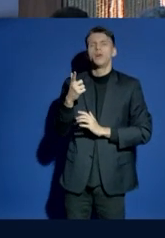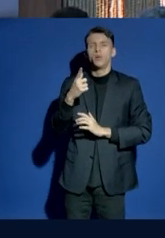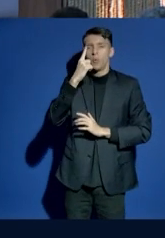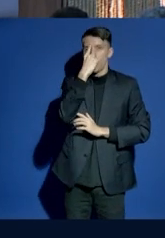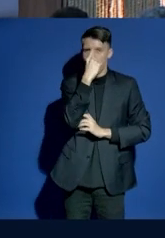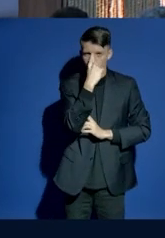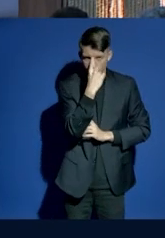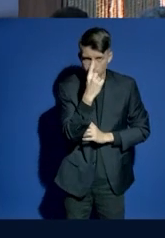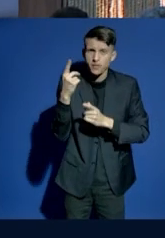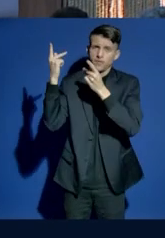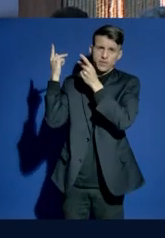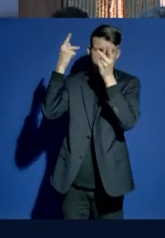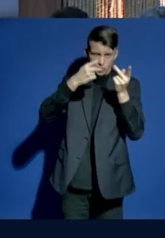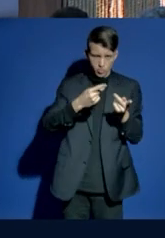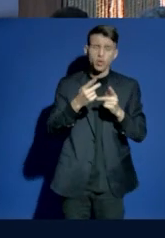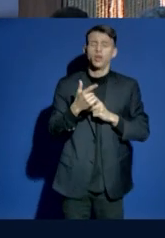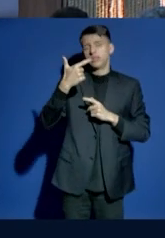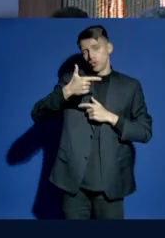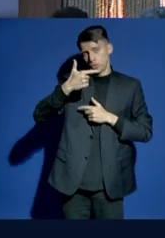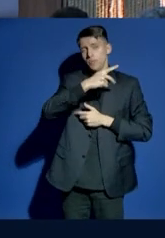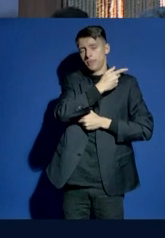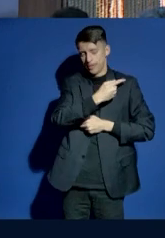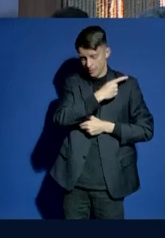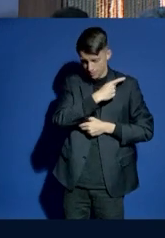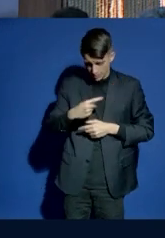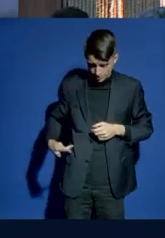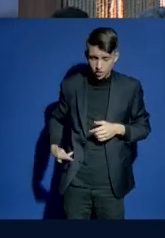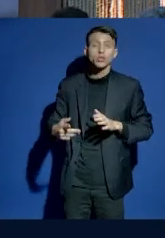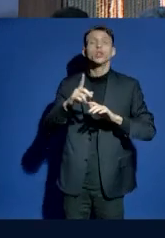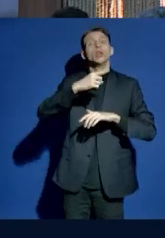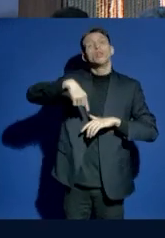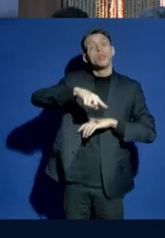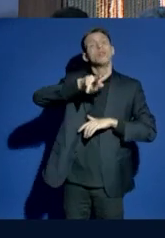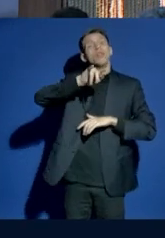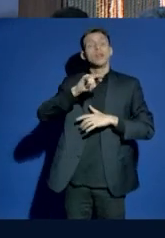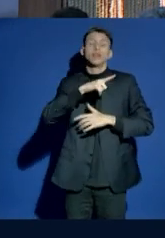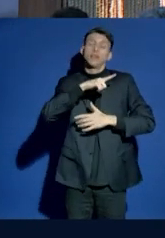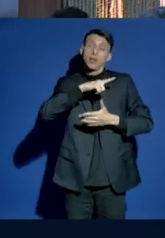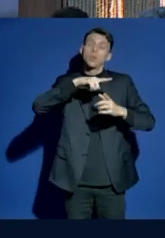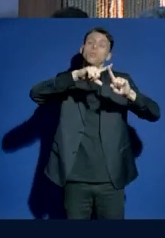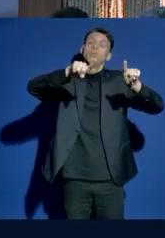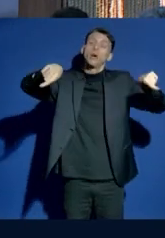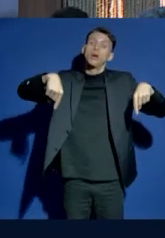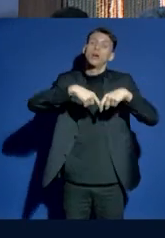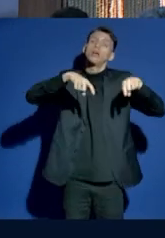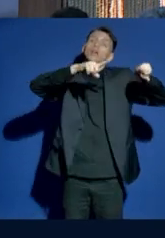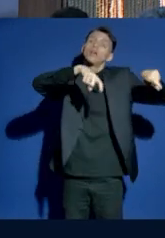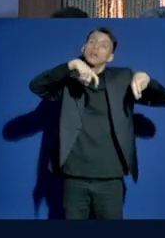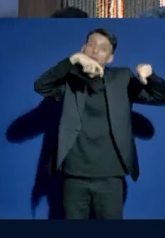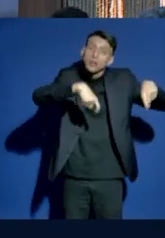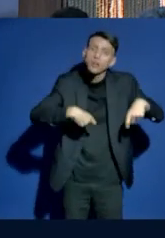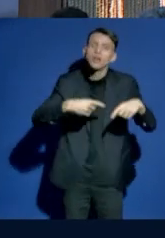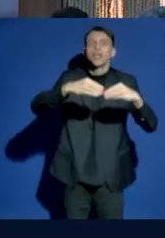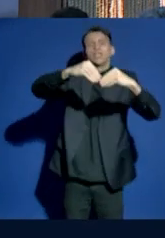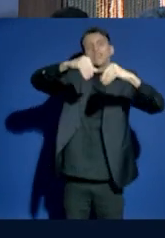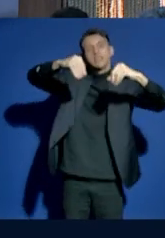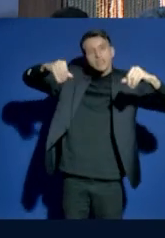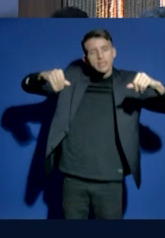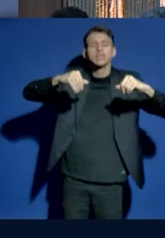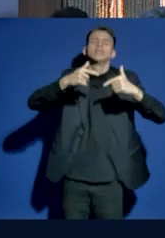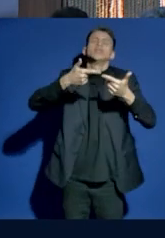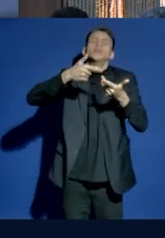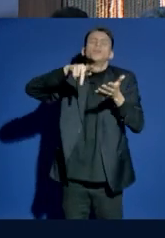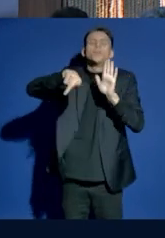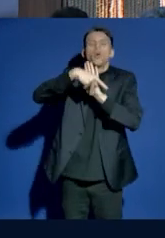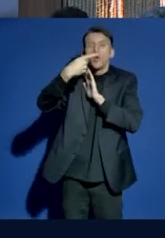vai produzir etanol à base de cereais de inverno. Né? Uma indústria multicereais, mas a base é cereais de inverno, com produção